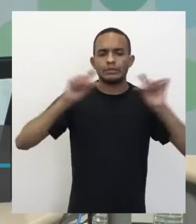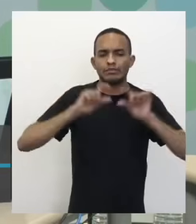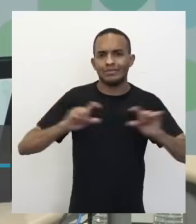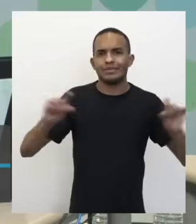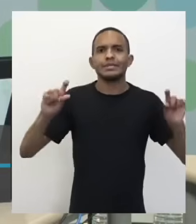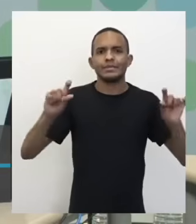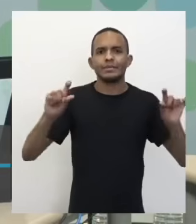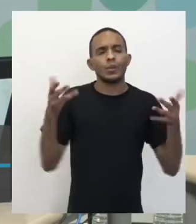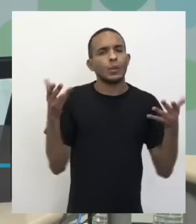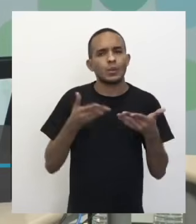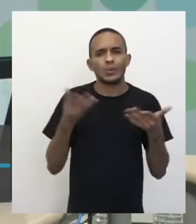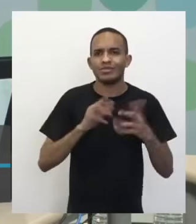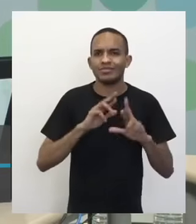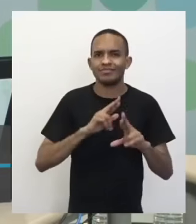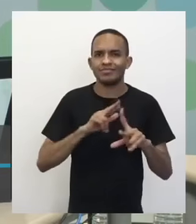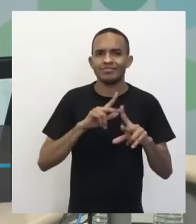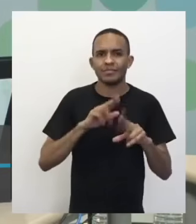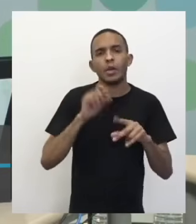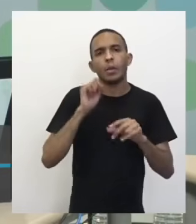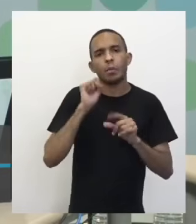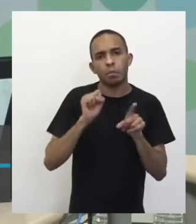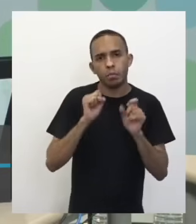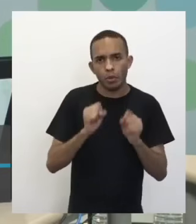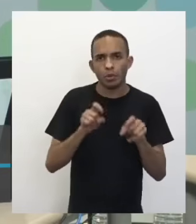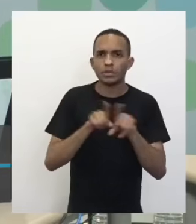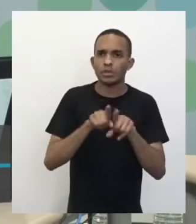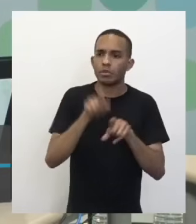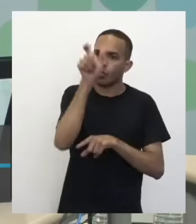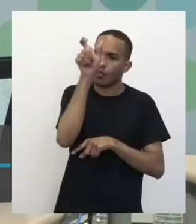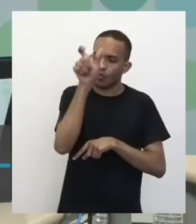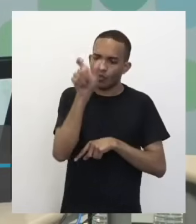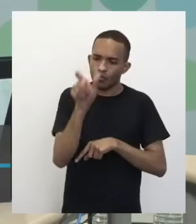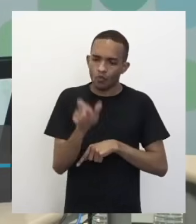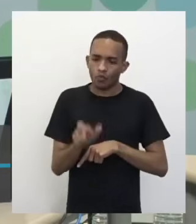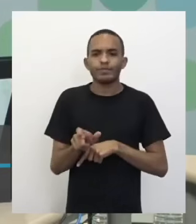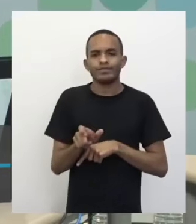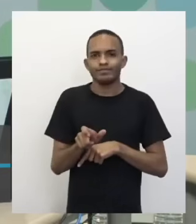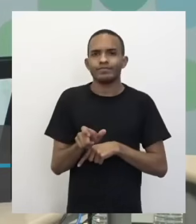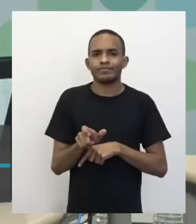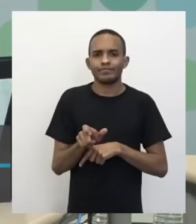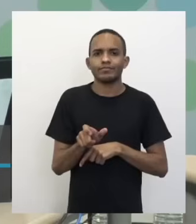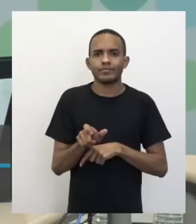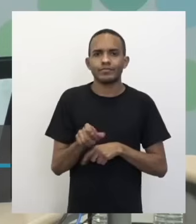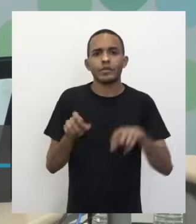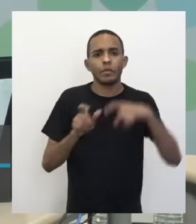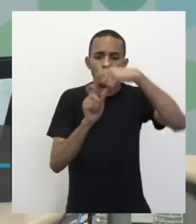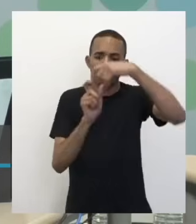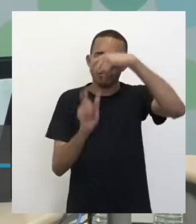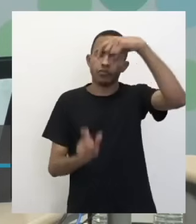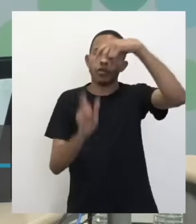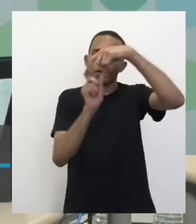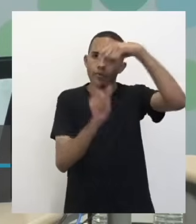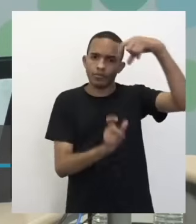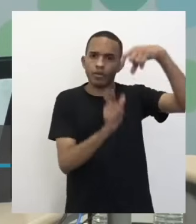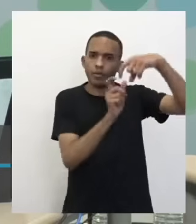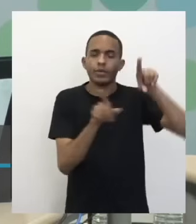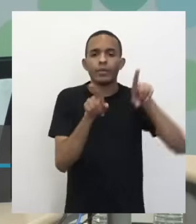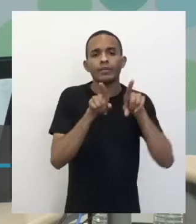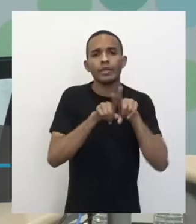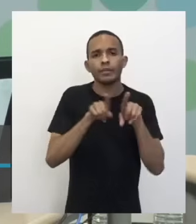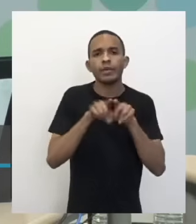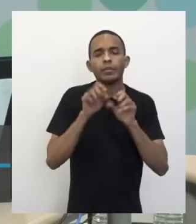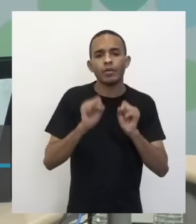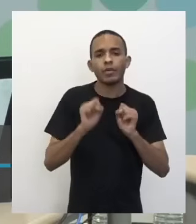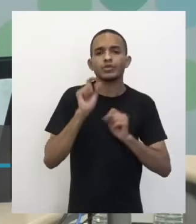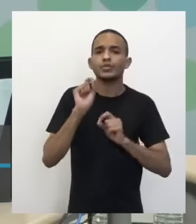linear. Hoje não, hoje também a gente pode ter aqui na vertical, não só na horizontal, podemos ter na vertical e podemos ter, como foi o